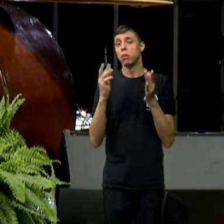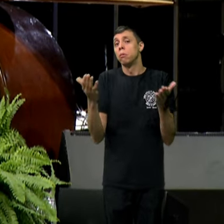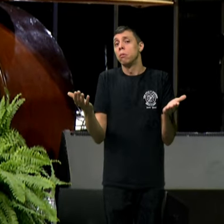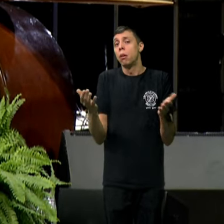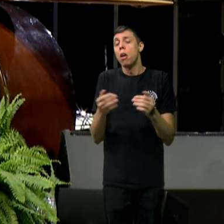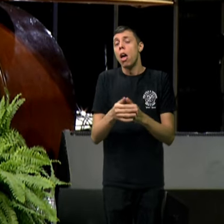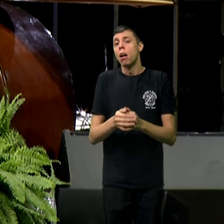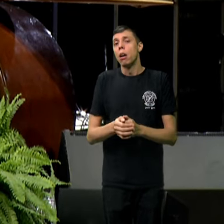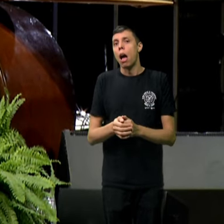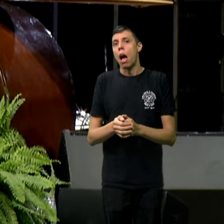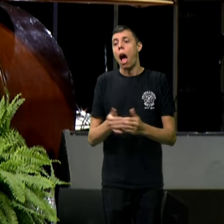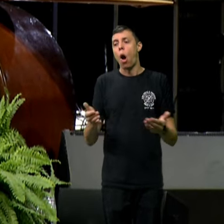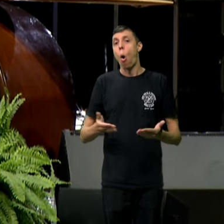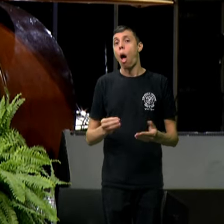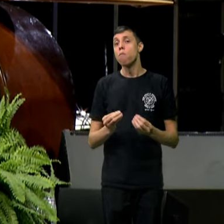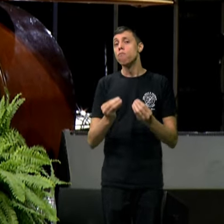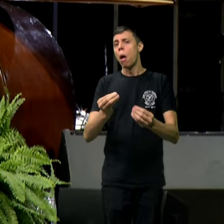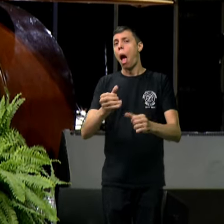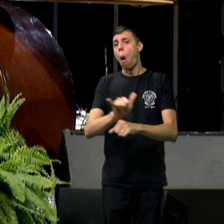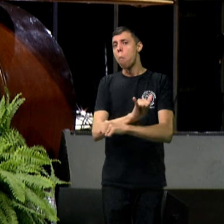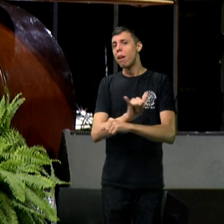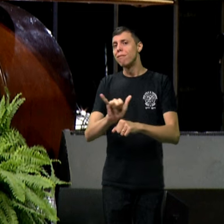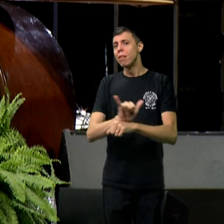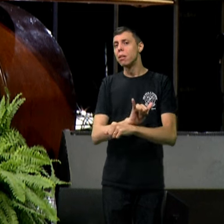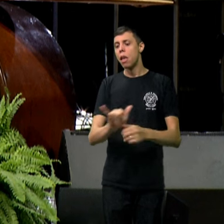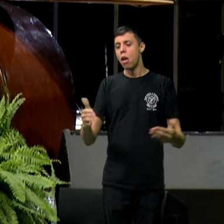Deus me deu uma estratégia neste tempo.